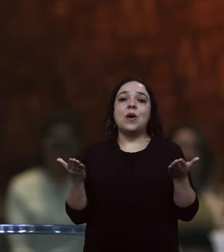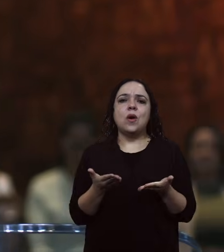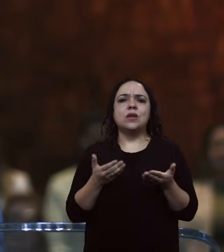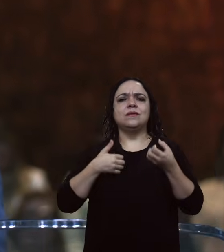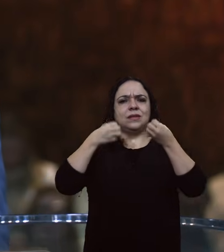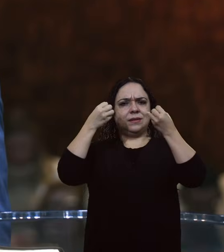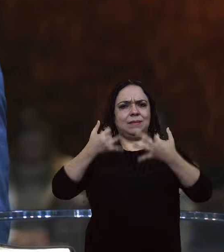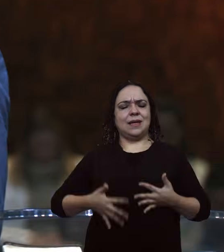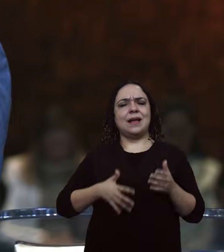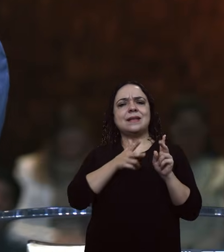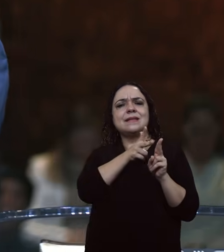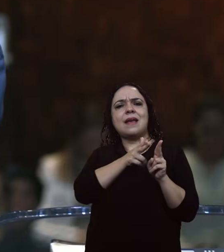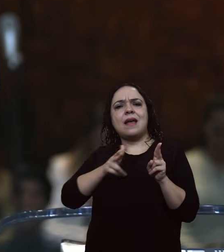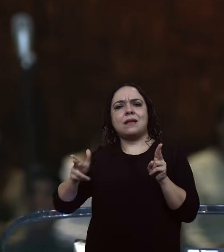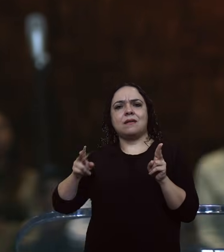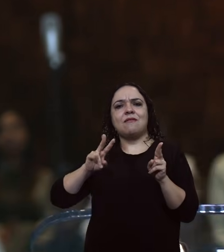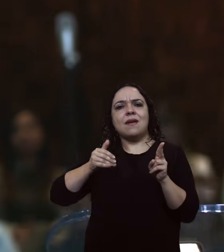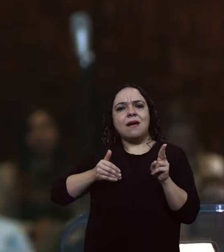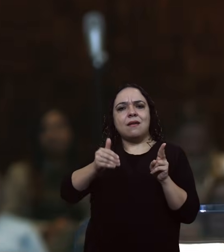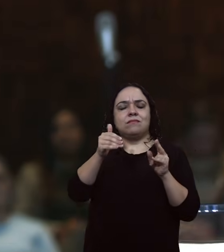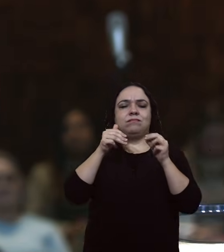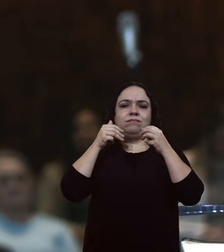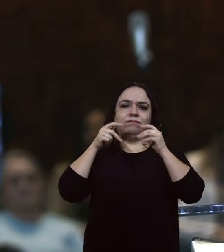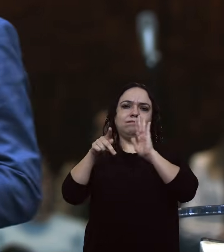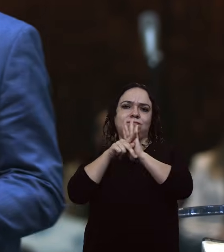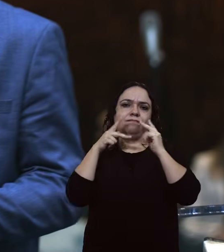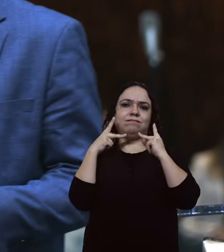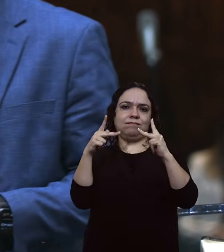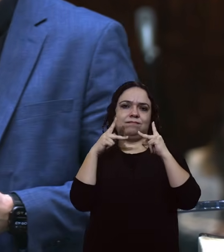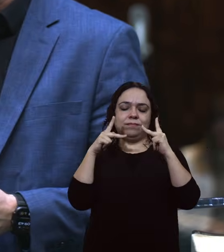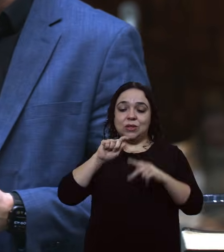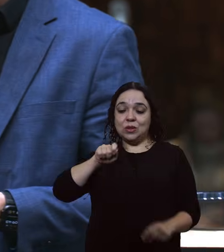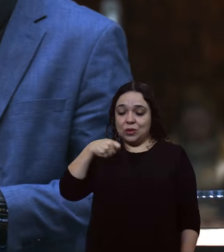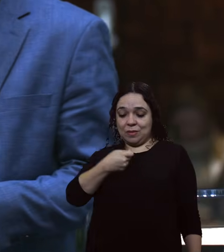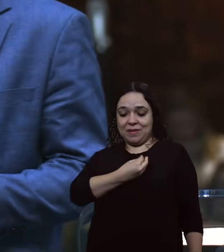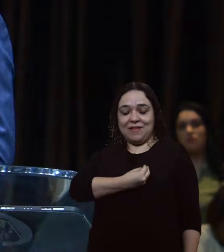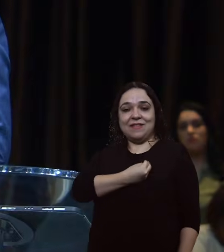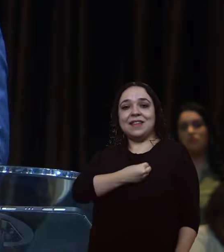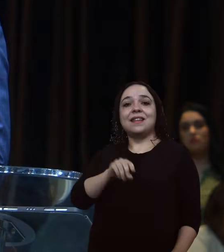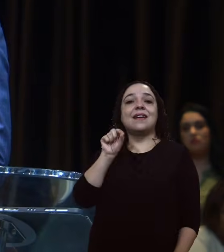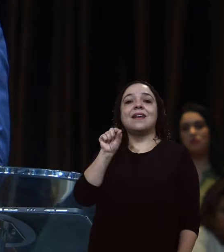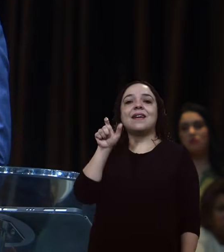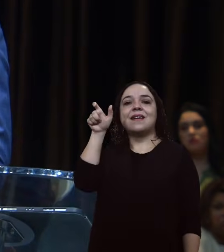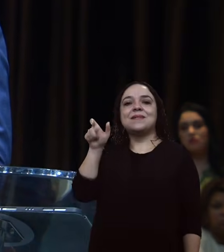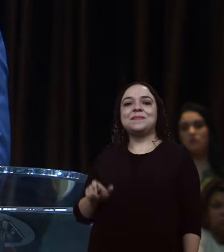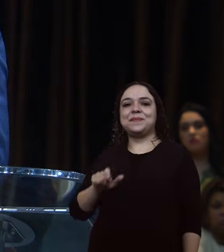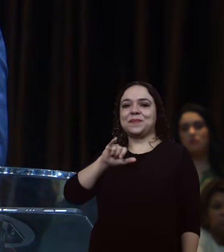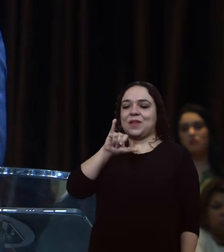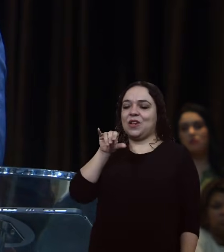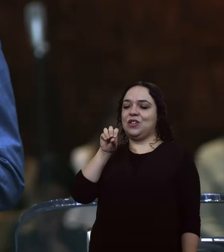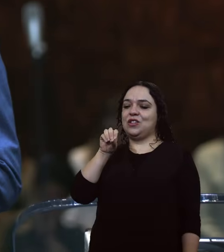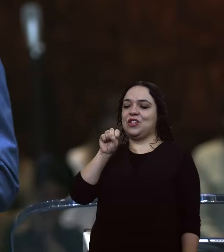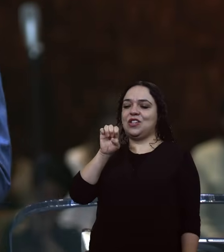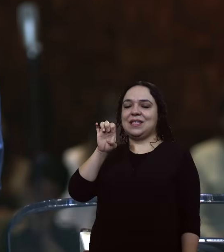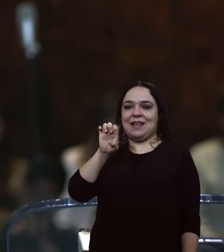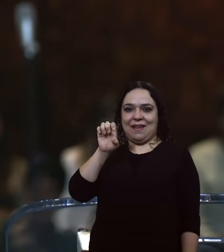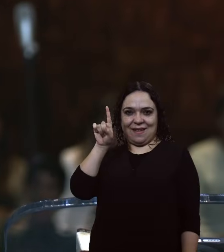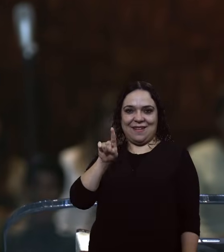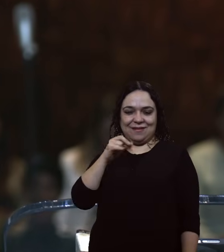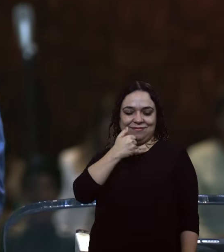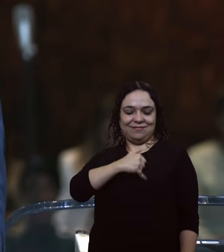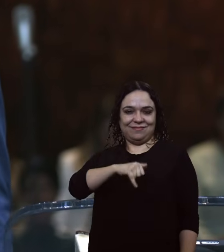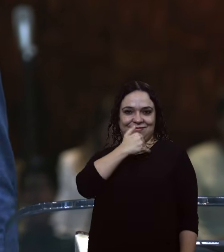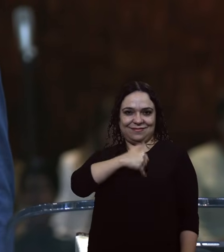de mensagens aqui sobre a vida de José. E eu queria estudar a vida